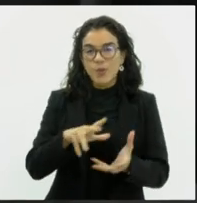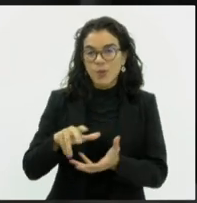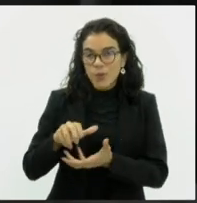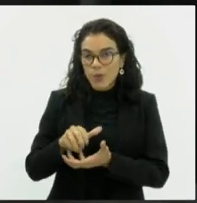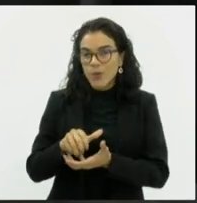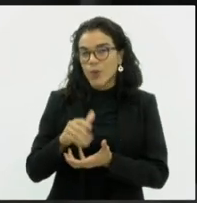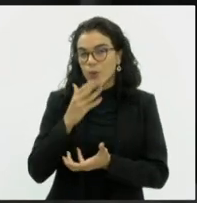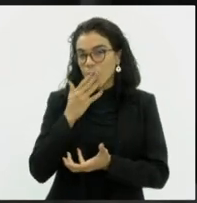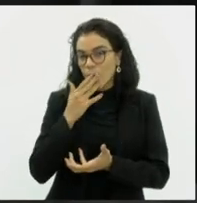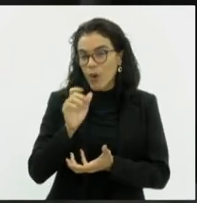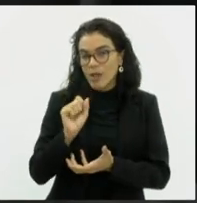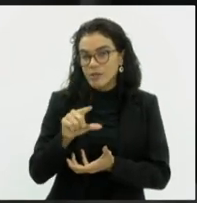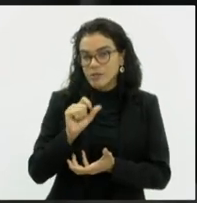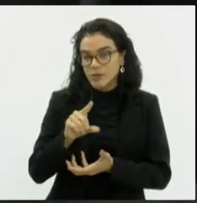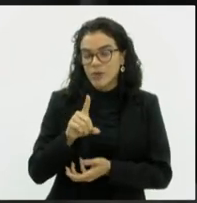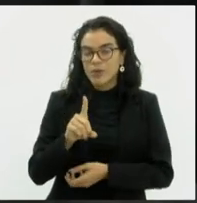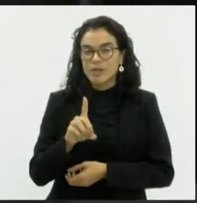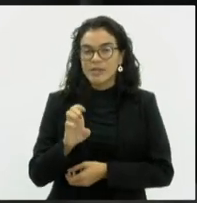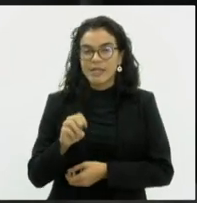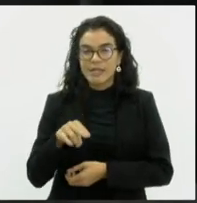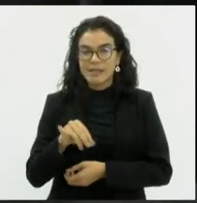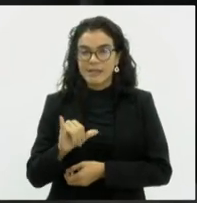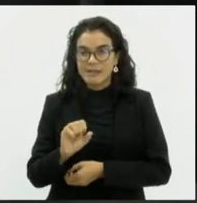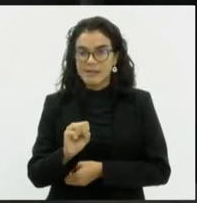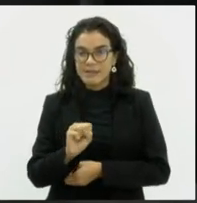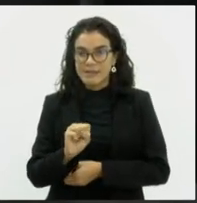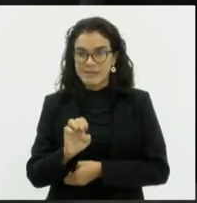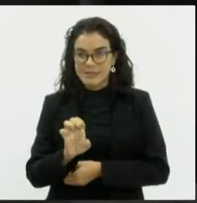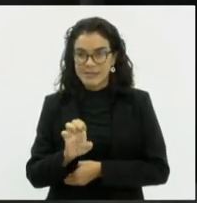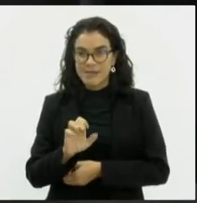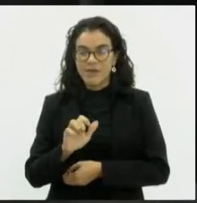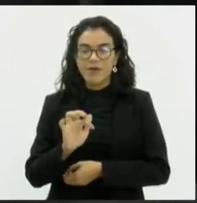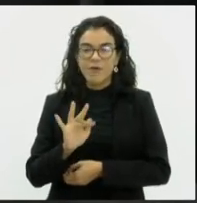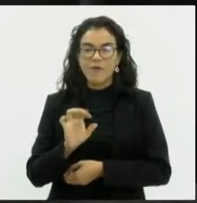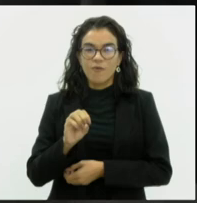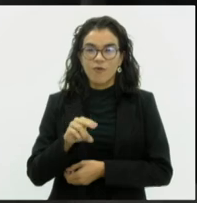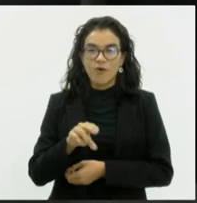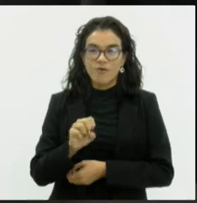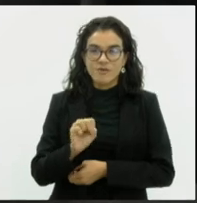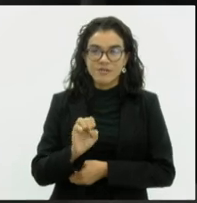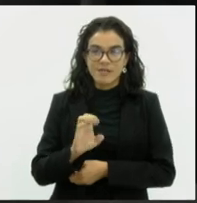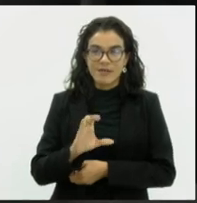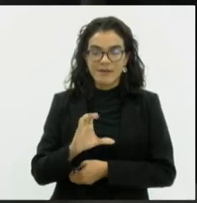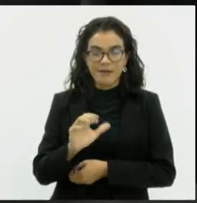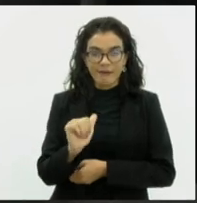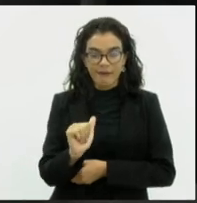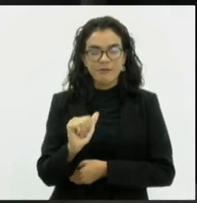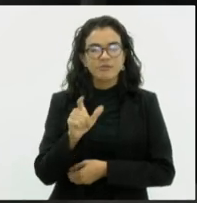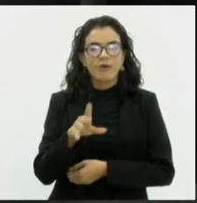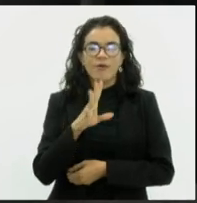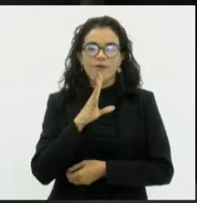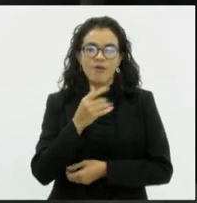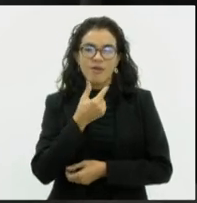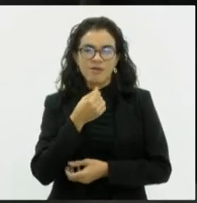a Denise Fonseca, que tive a oportunidade de conhecer o seu esposo já há alguns anos,